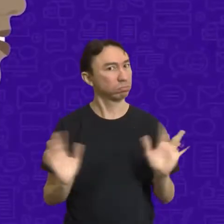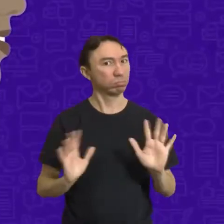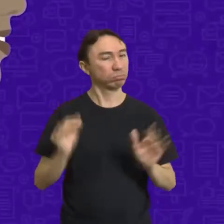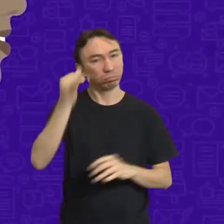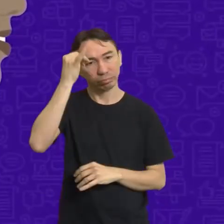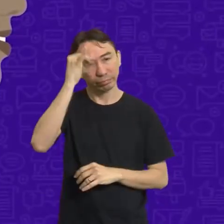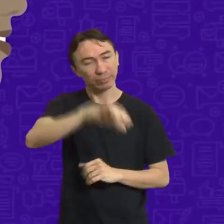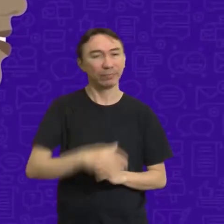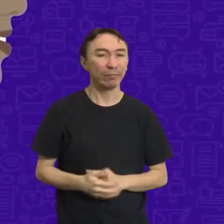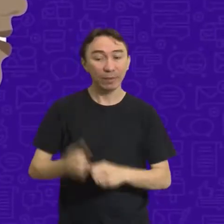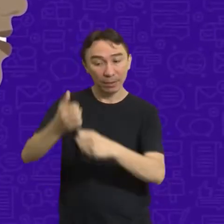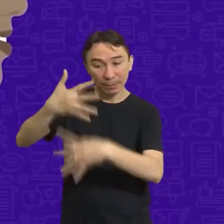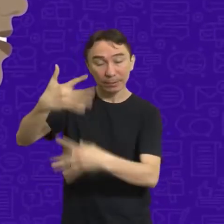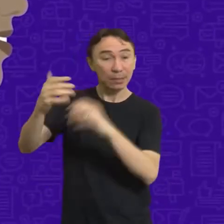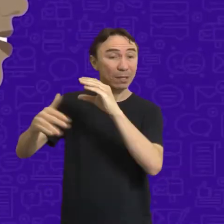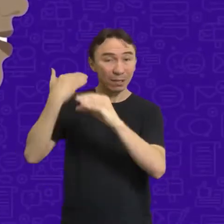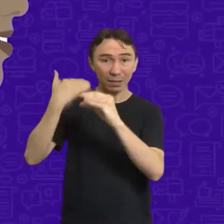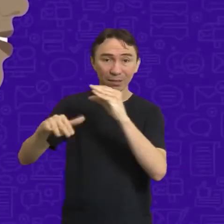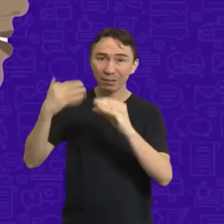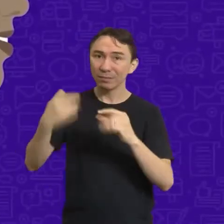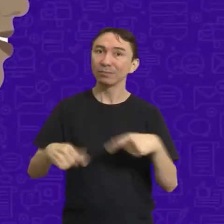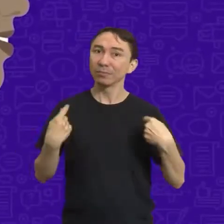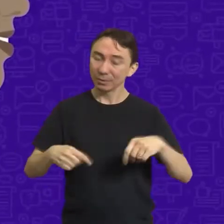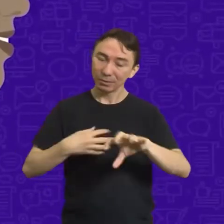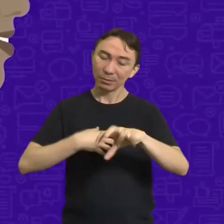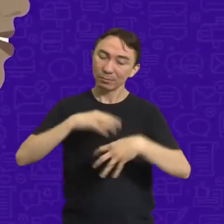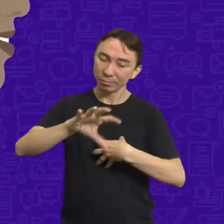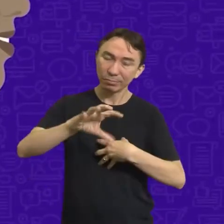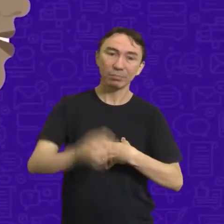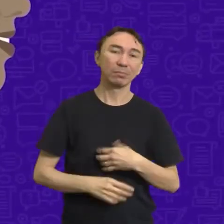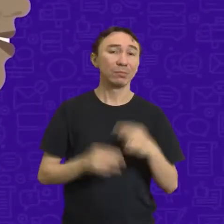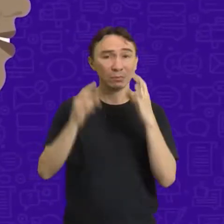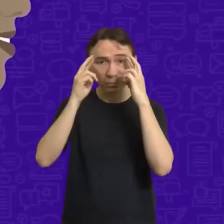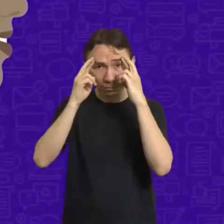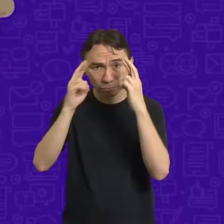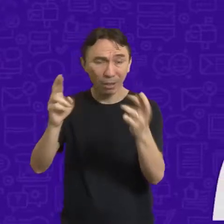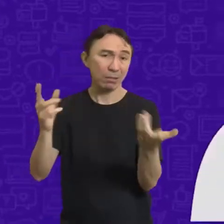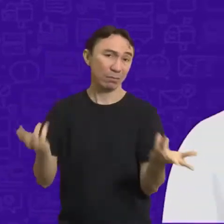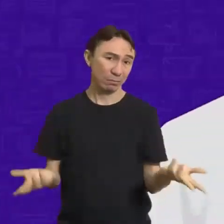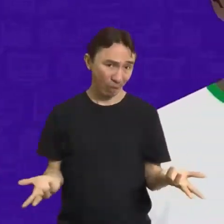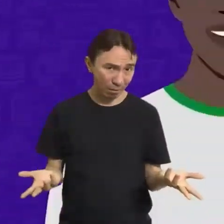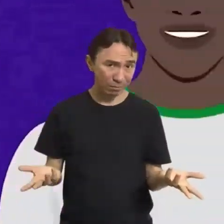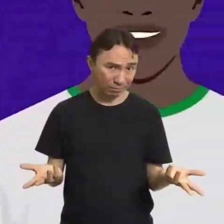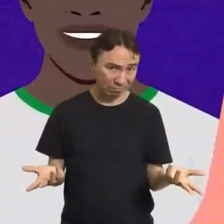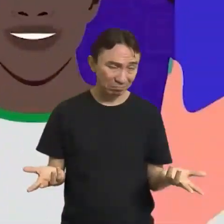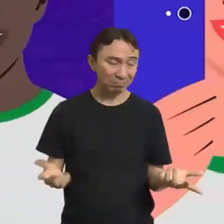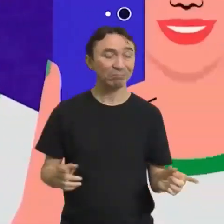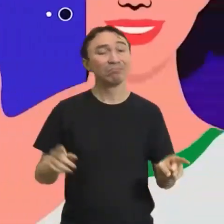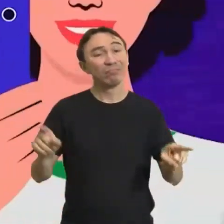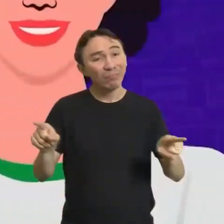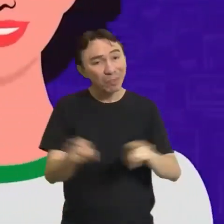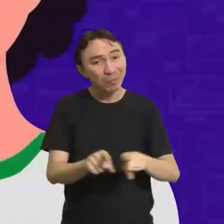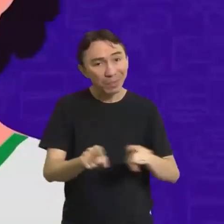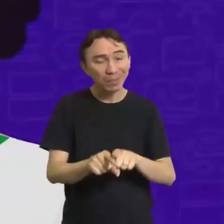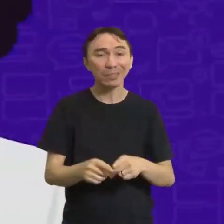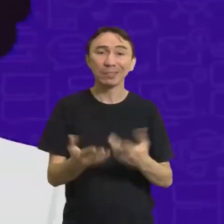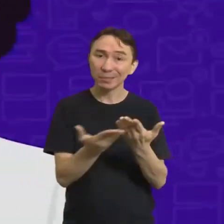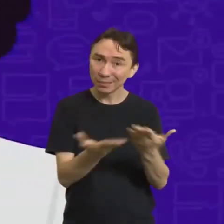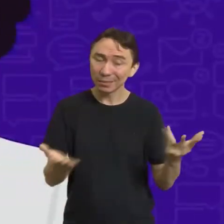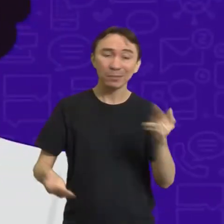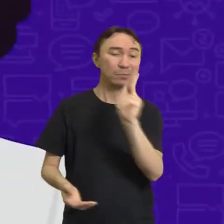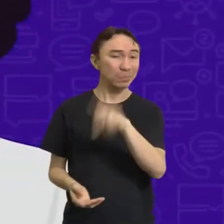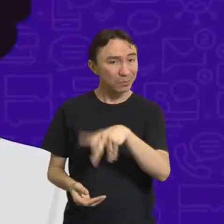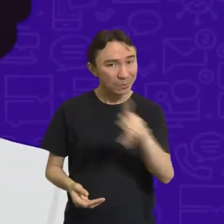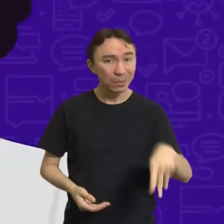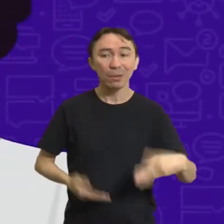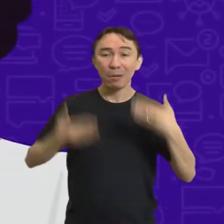de empatia e respeito aos colegas. E, claro, uma ótima oportunidade pedagógica para os professores